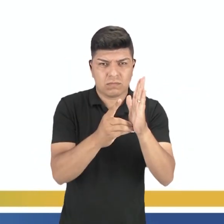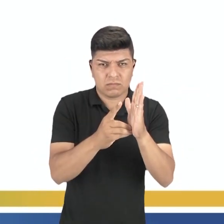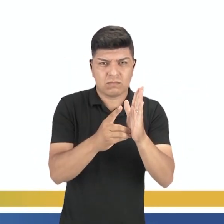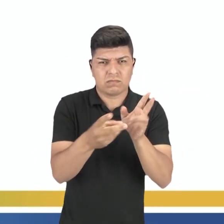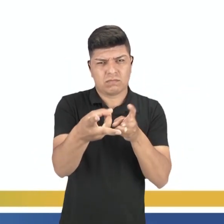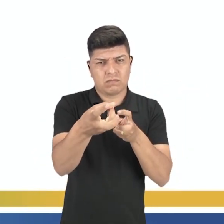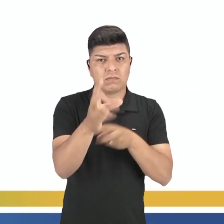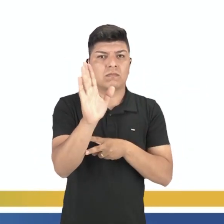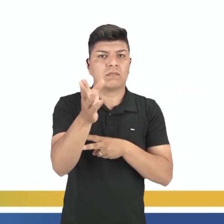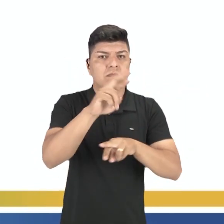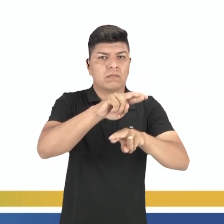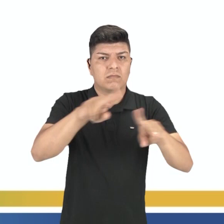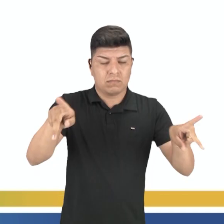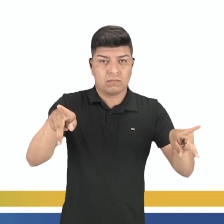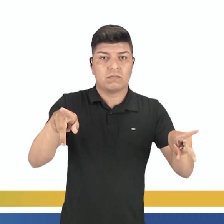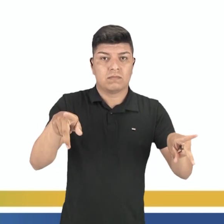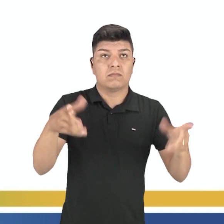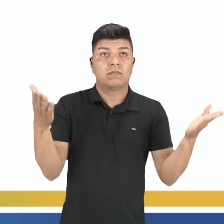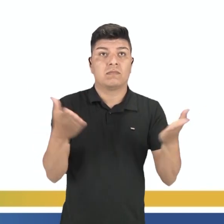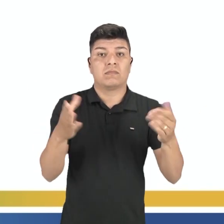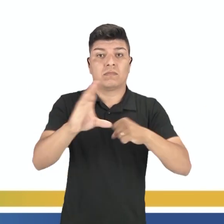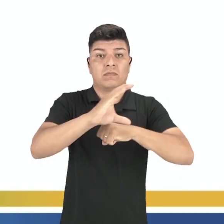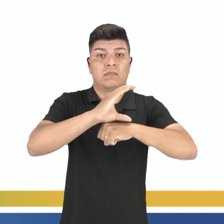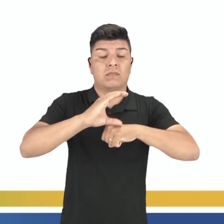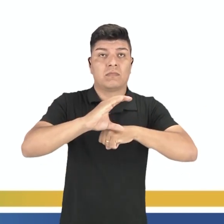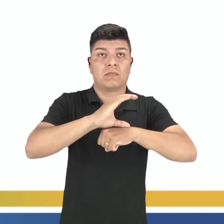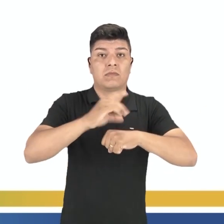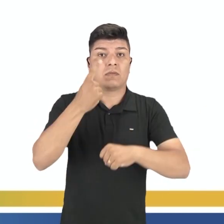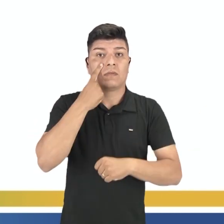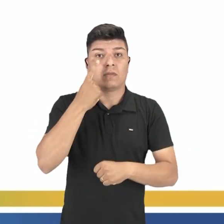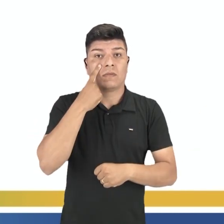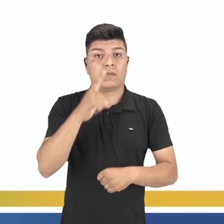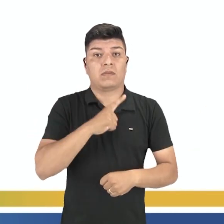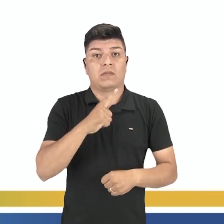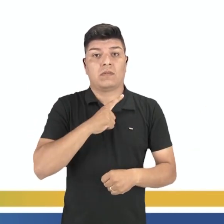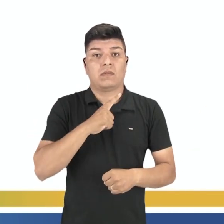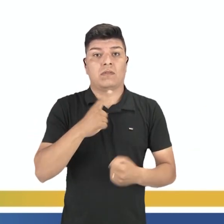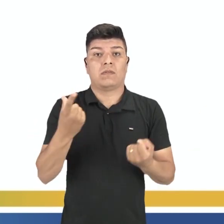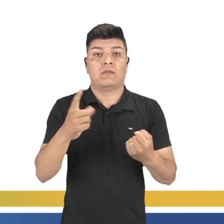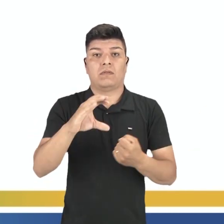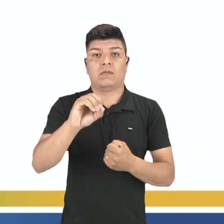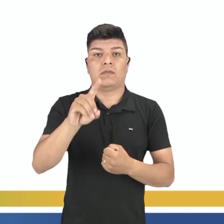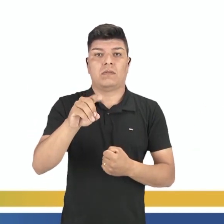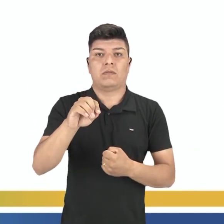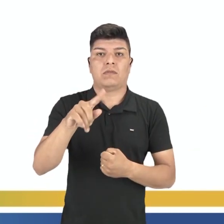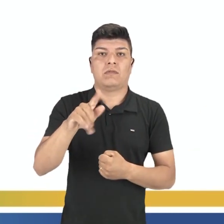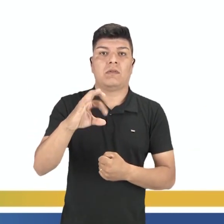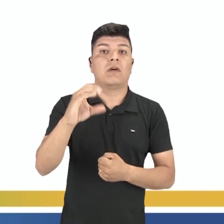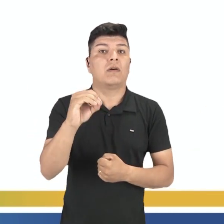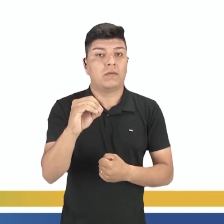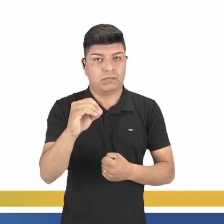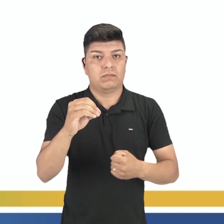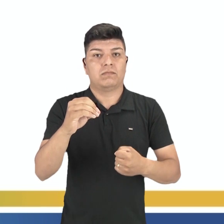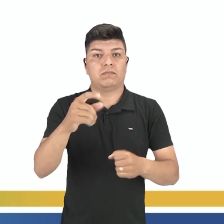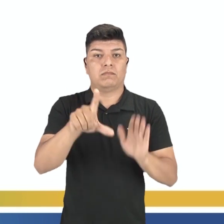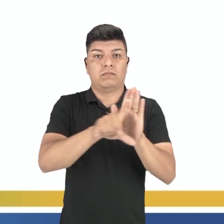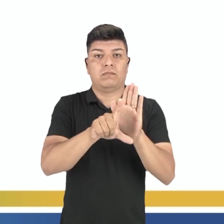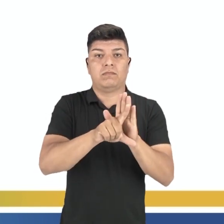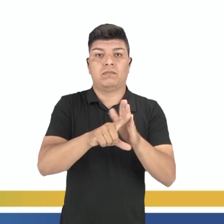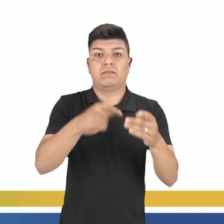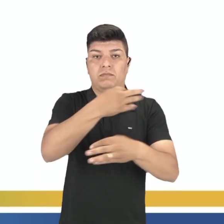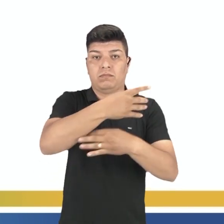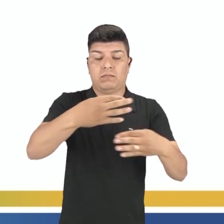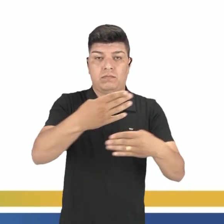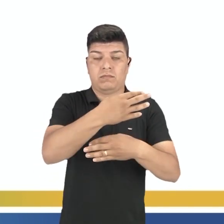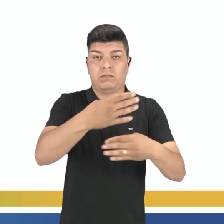identificar a diferença? Então, nós já observamos hoje a Constituição, observamos que existem os códigos, né, as leis de trânsito, vimos que já tem